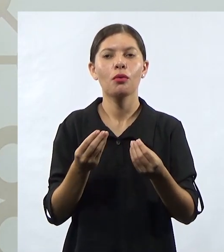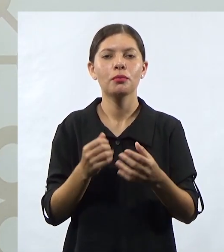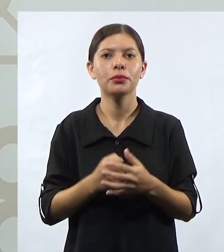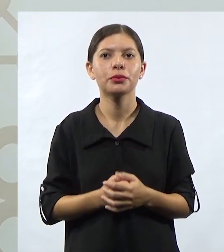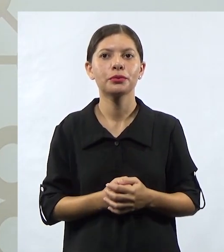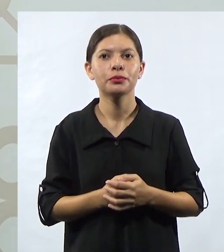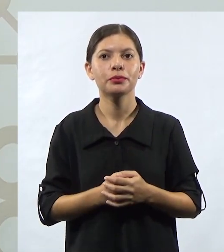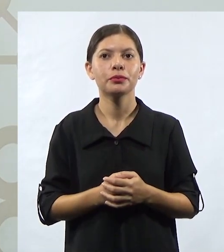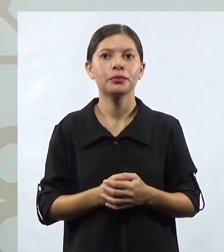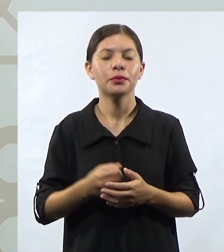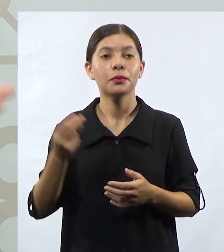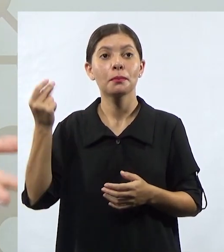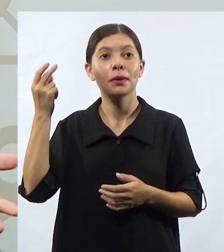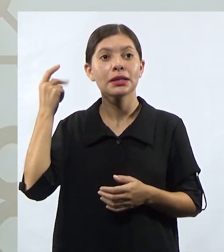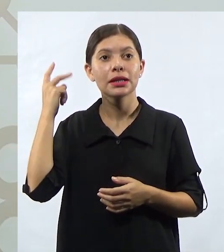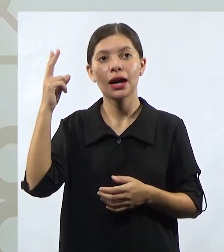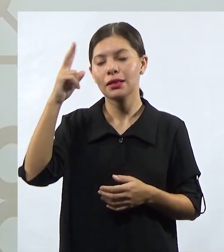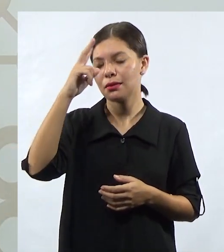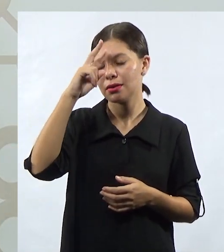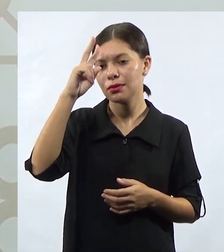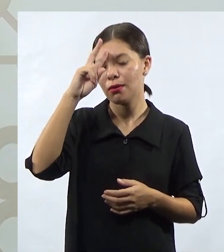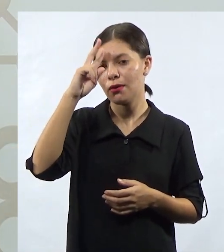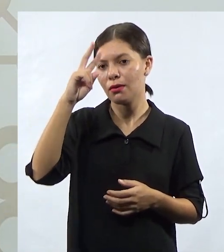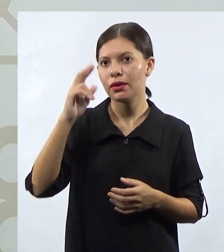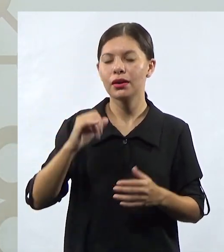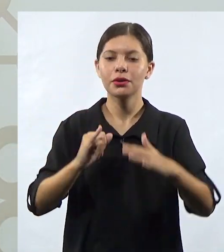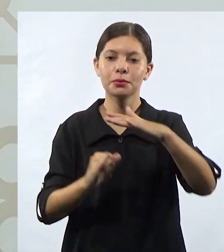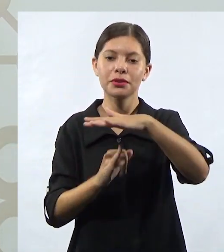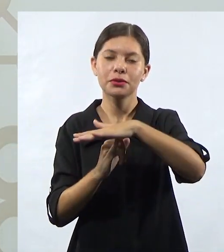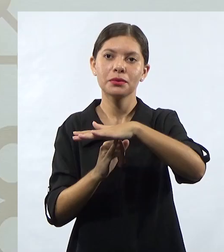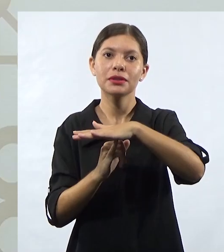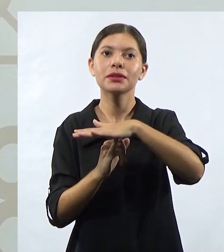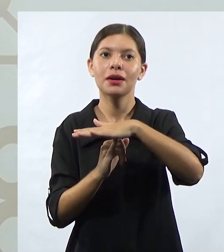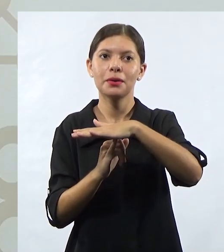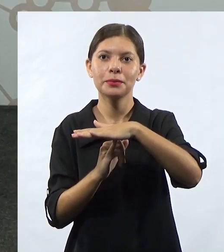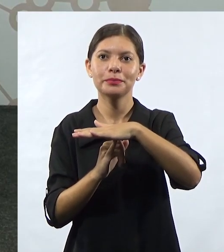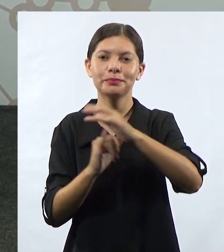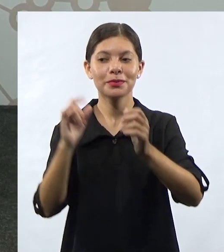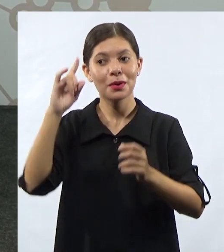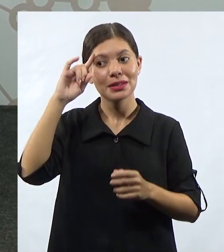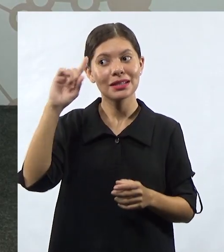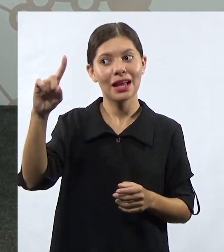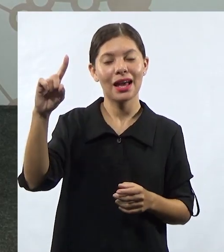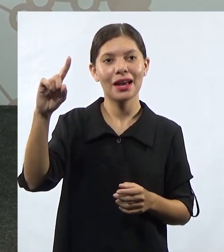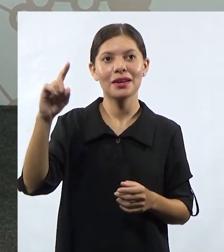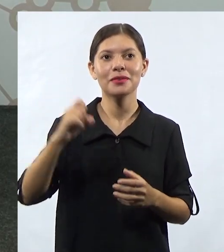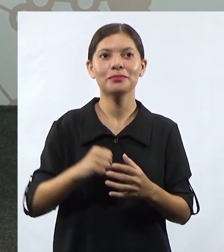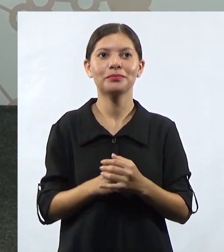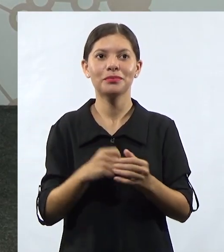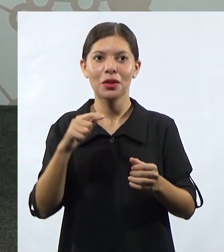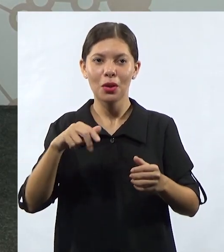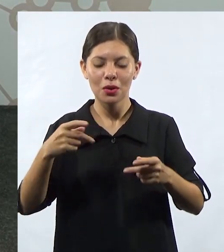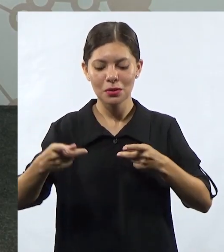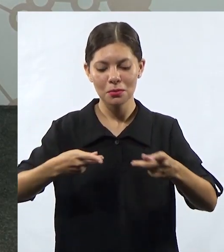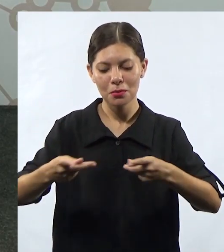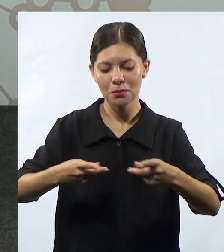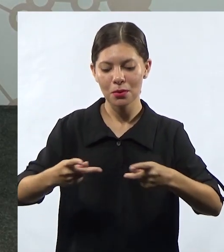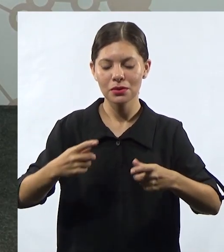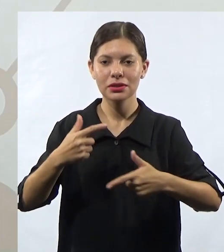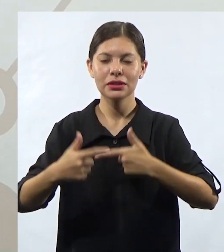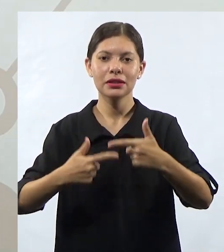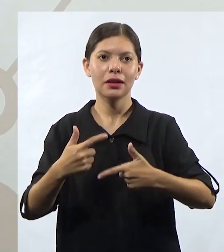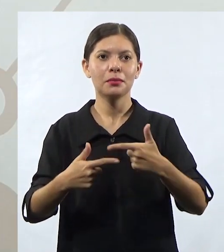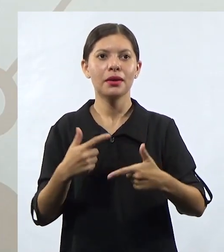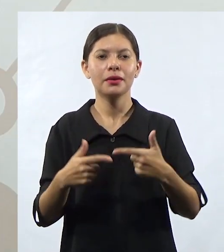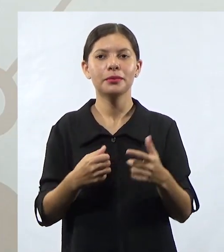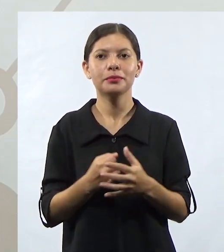jornada, como foi a história de uma instituição, que é a nossa ideia, que é a nossa né? proposta de trabalho. Mas você já falou, mas eu posso